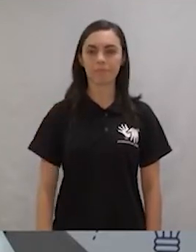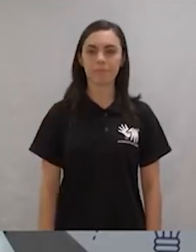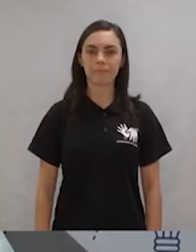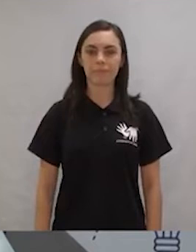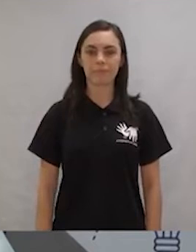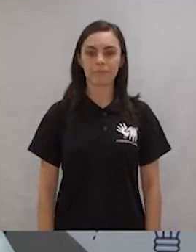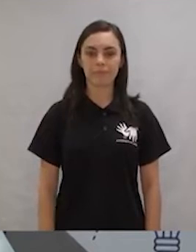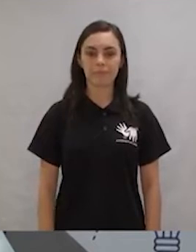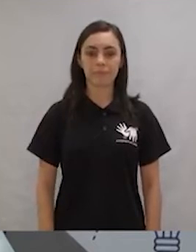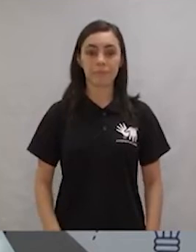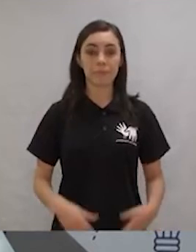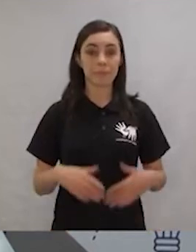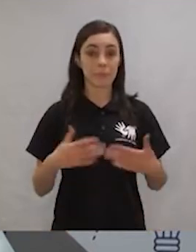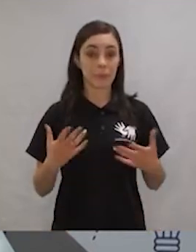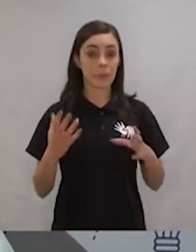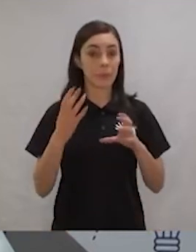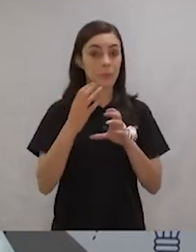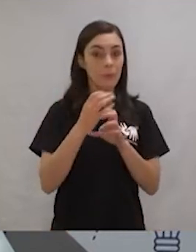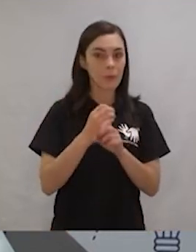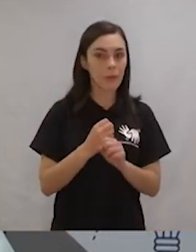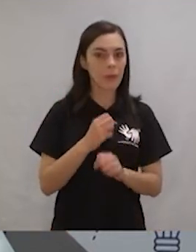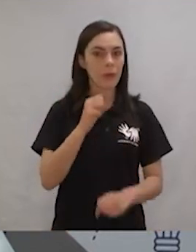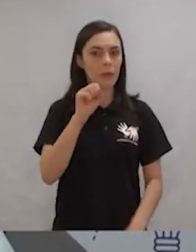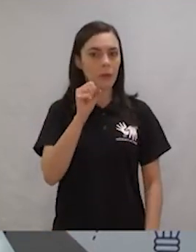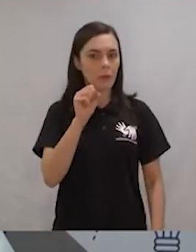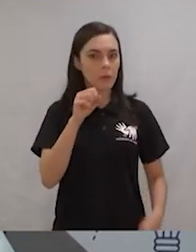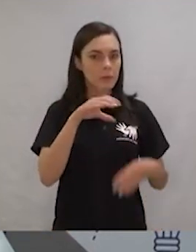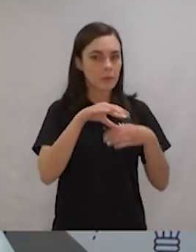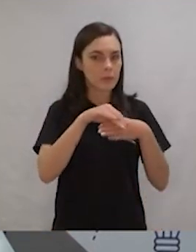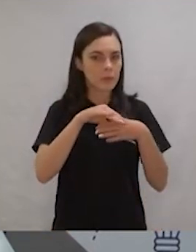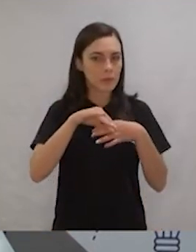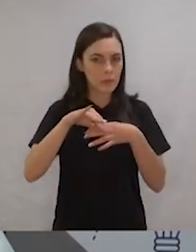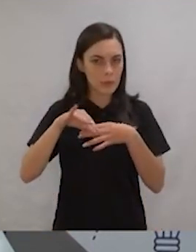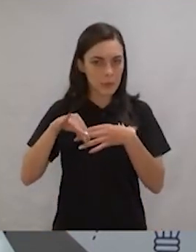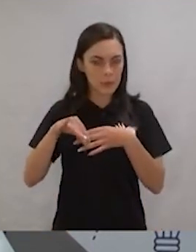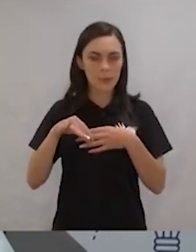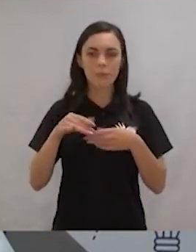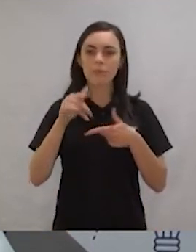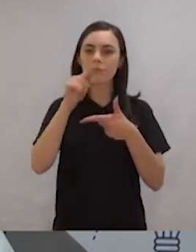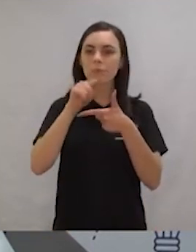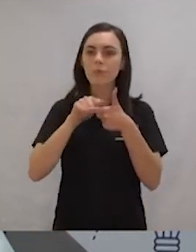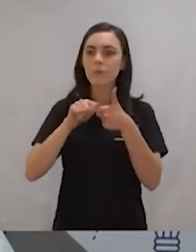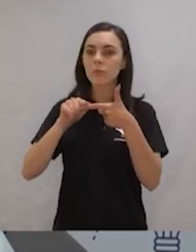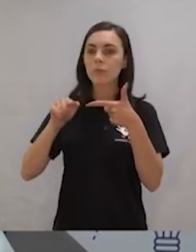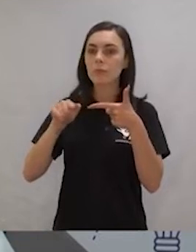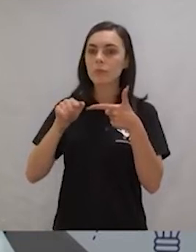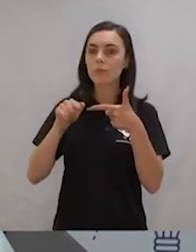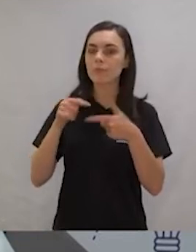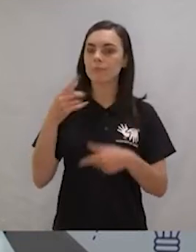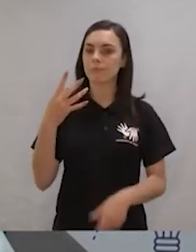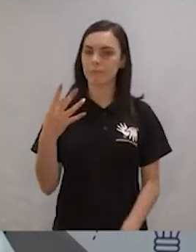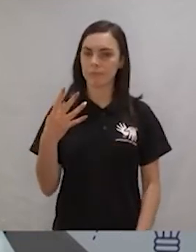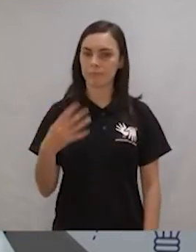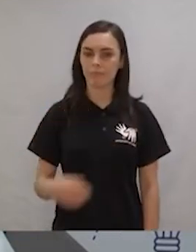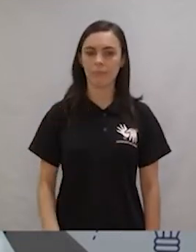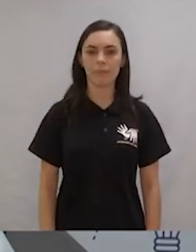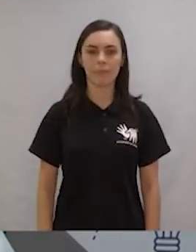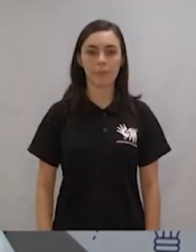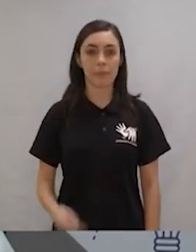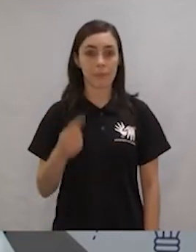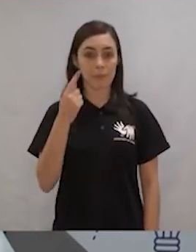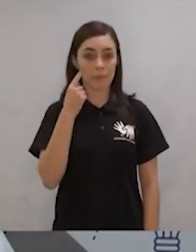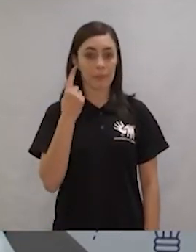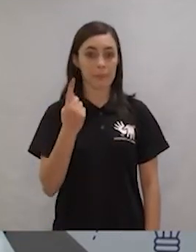8. Então eu tenho 8 grampos divididos por 4.